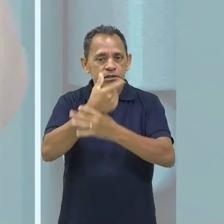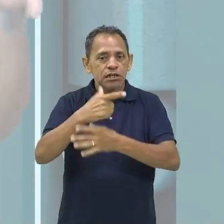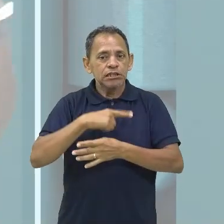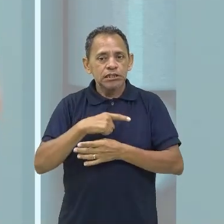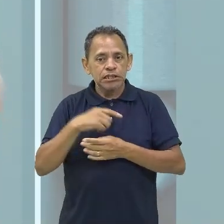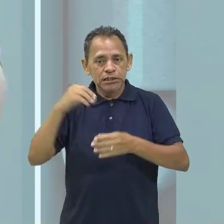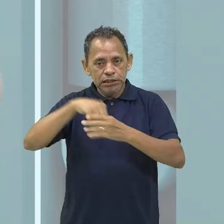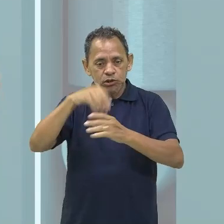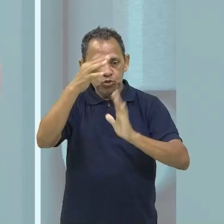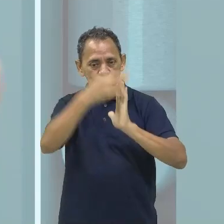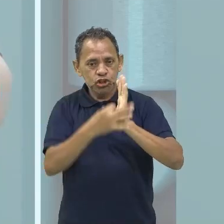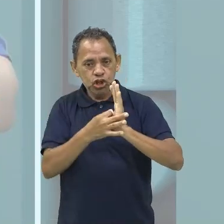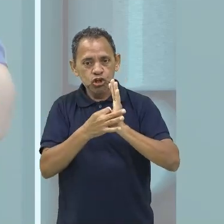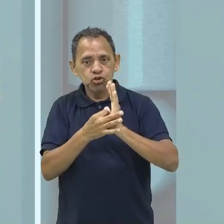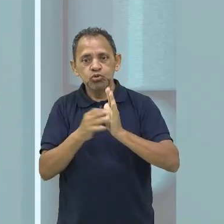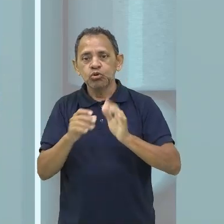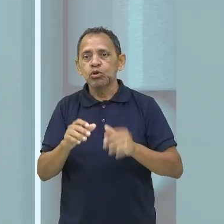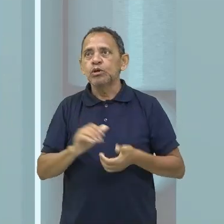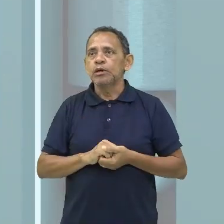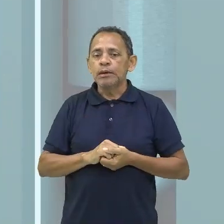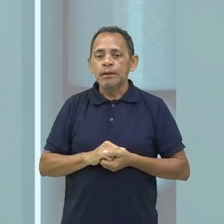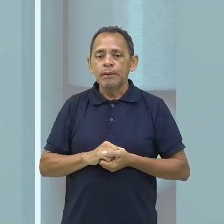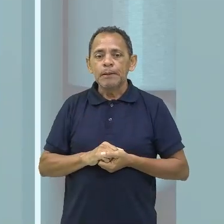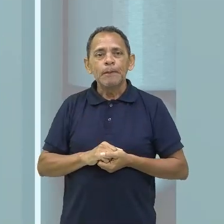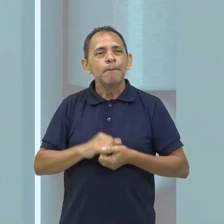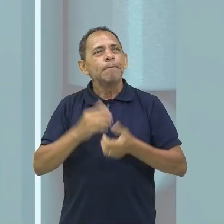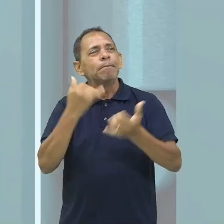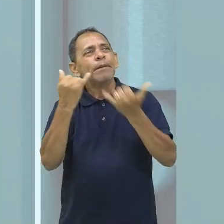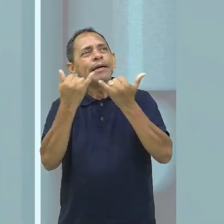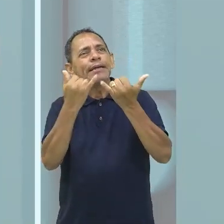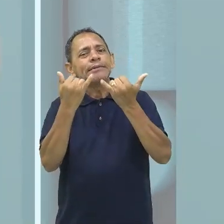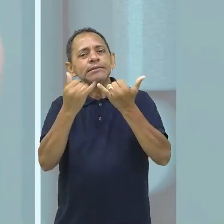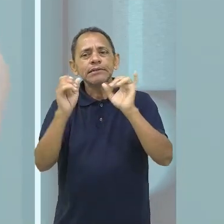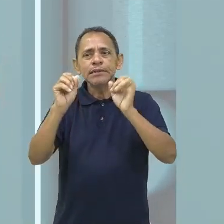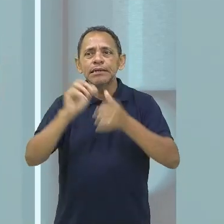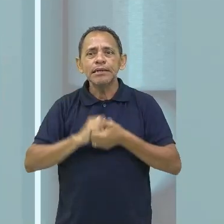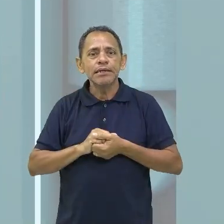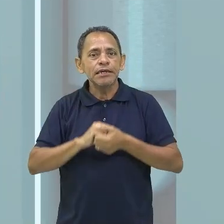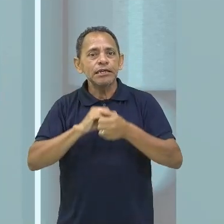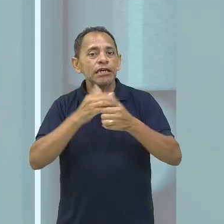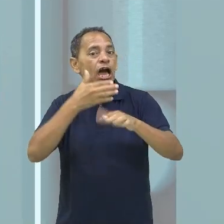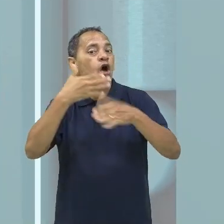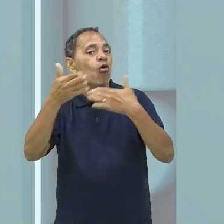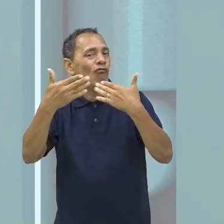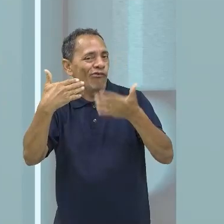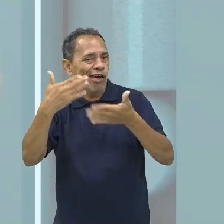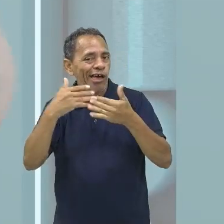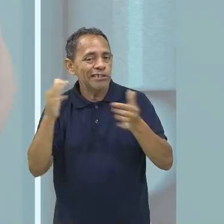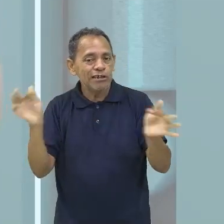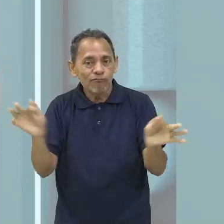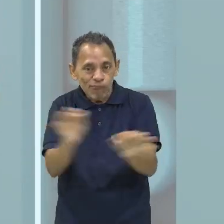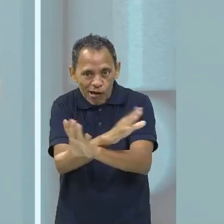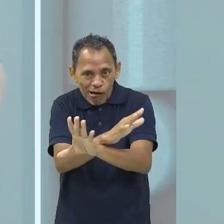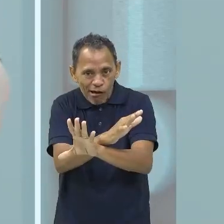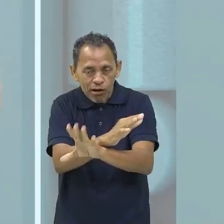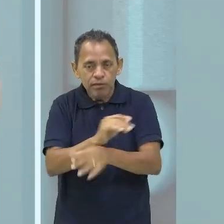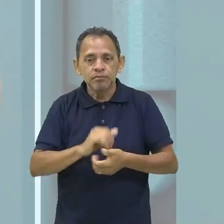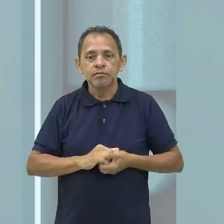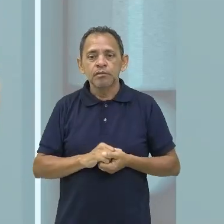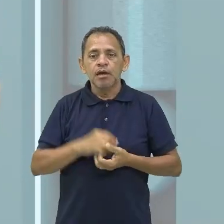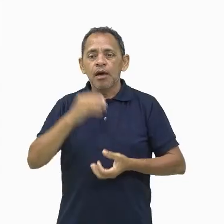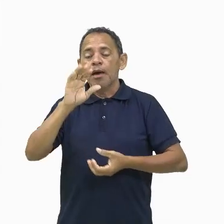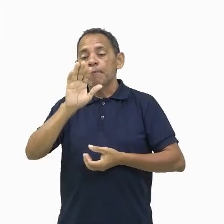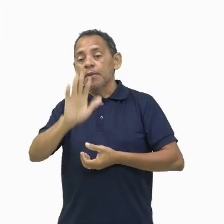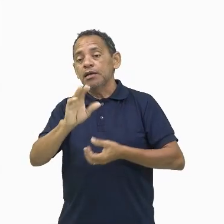esse ponto final nessa conversa, nessa discussão e assim por diante. Mas como seria esse texto se eu não utilizasse